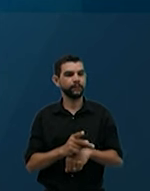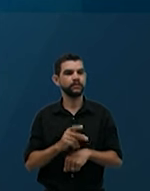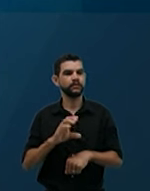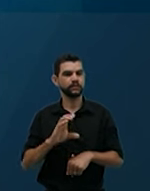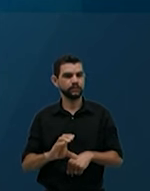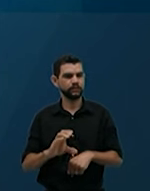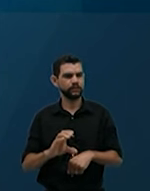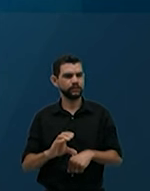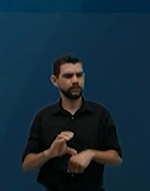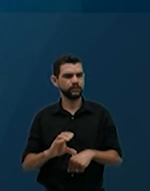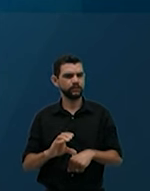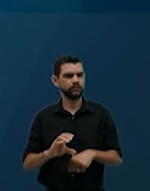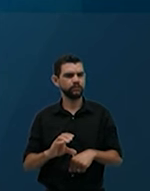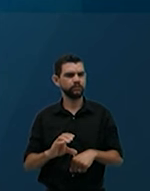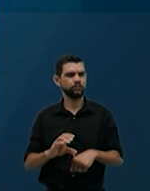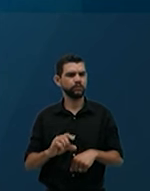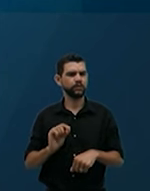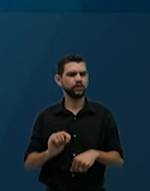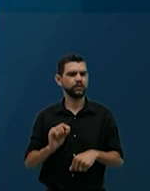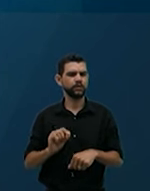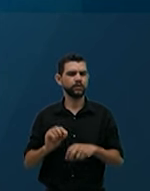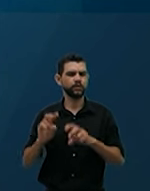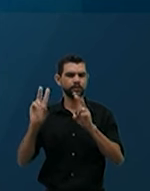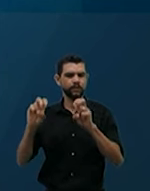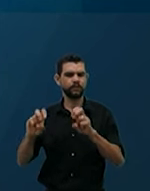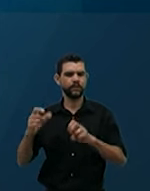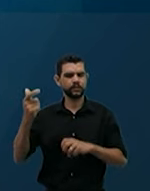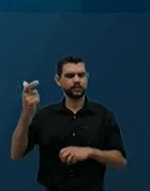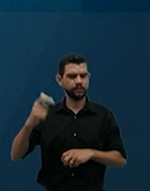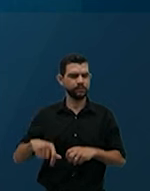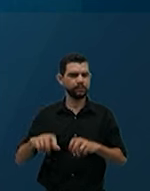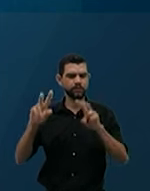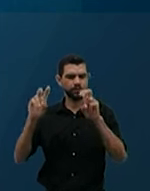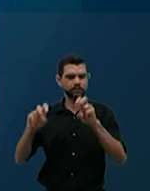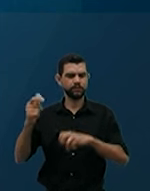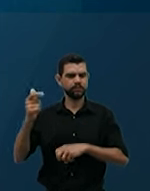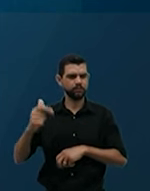demandas repetitivas, na qual está expressamente previsto que